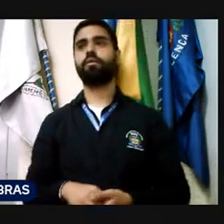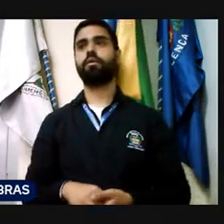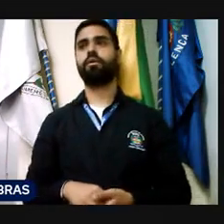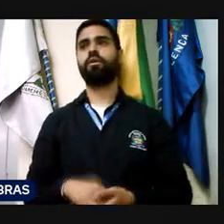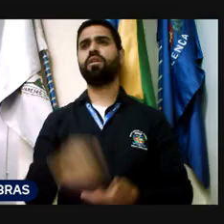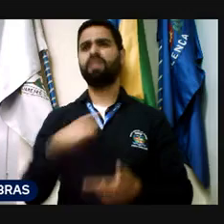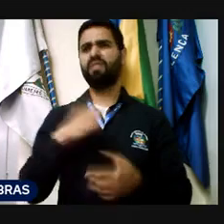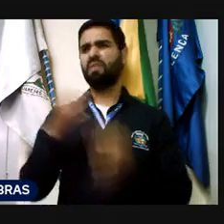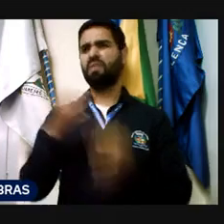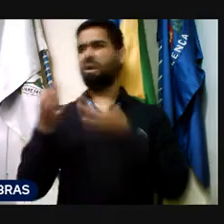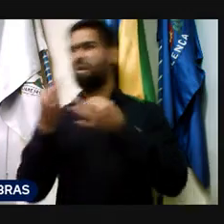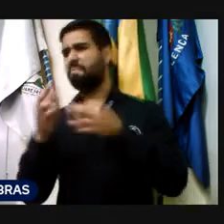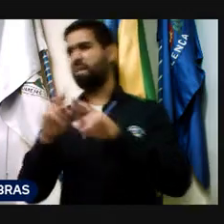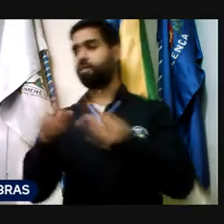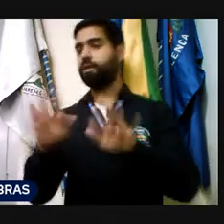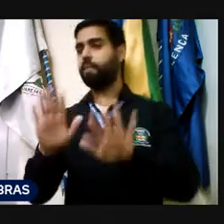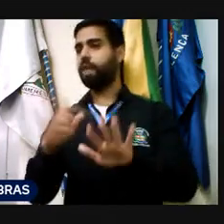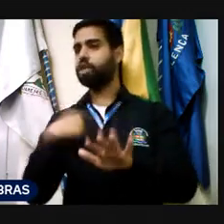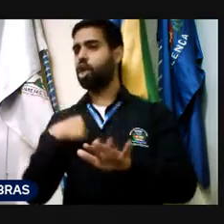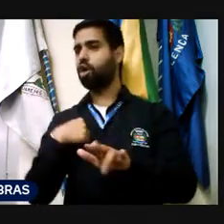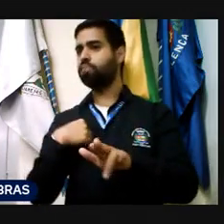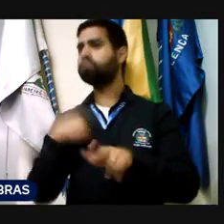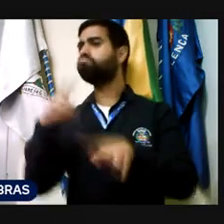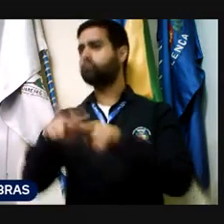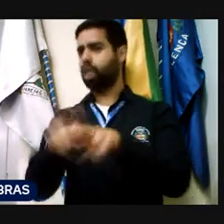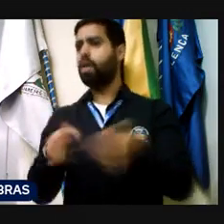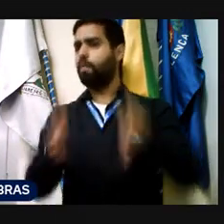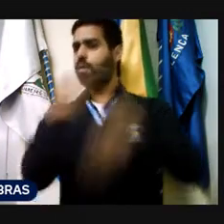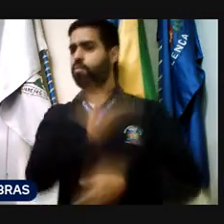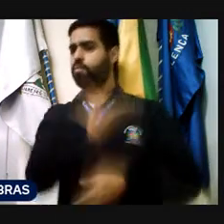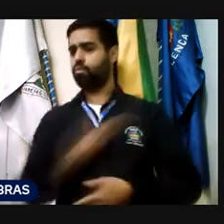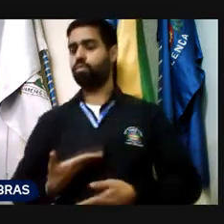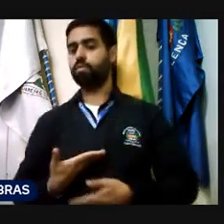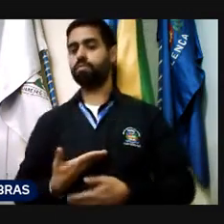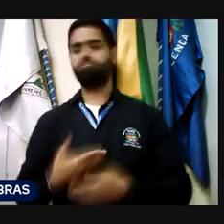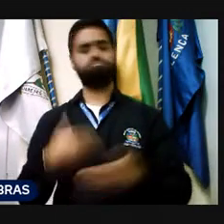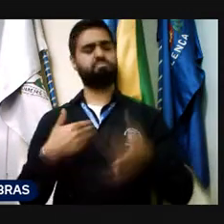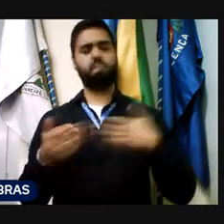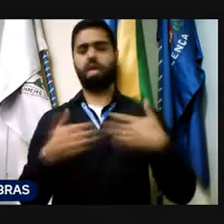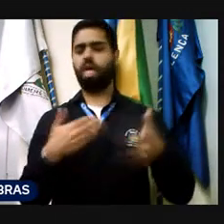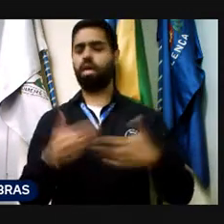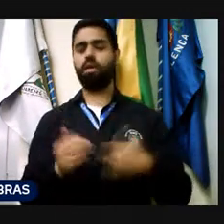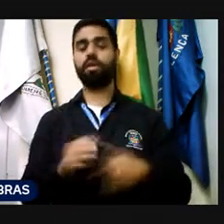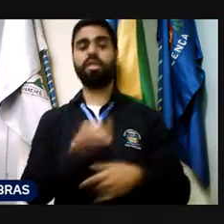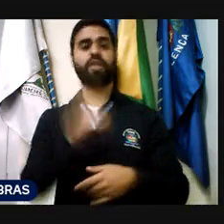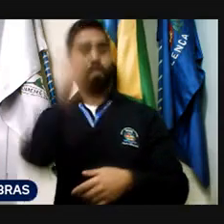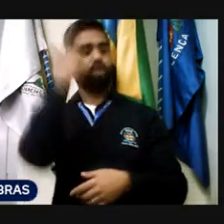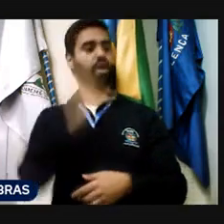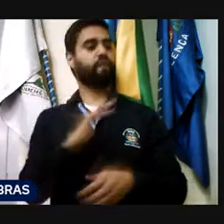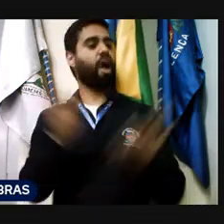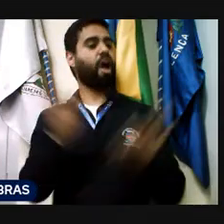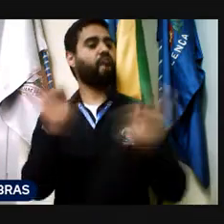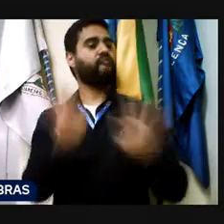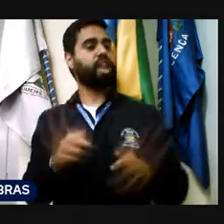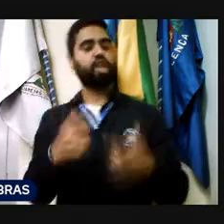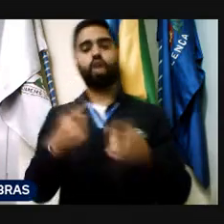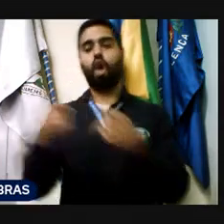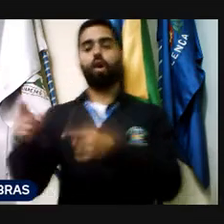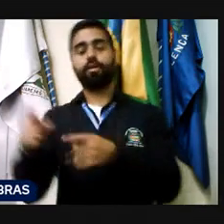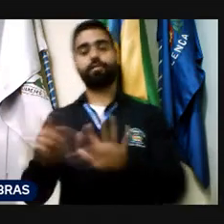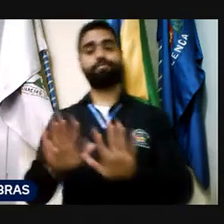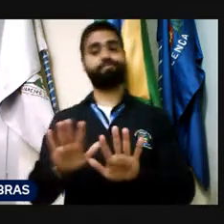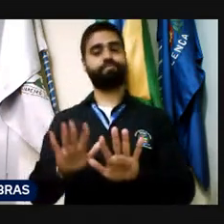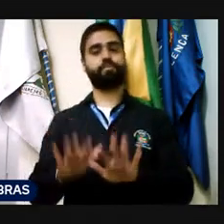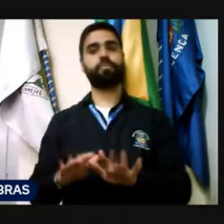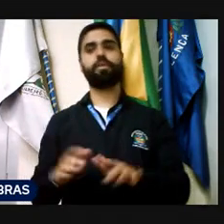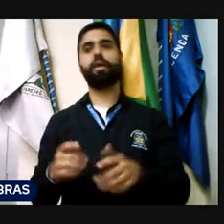opinião? Dividiu. Mas eu prefiro defender o patrimônio público. Não importa se quem ficou satisfeito ou quem ficou contra.